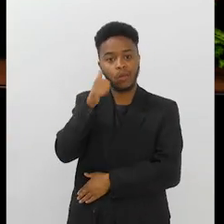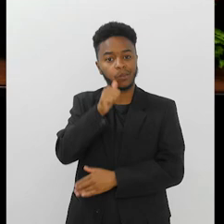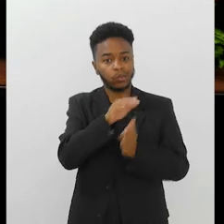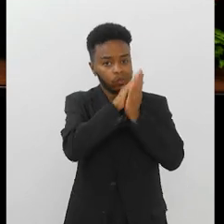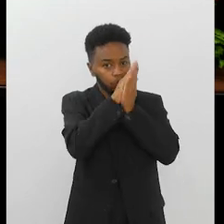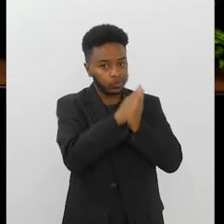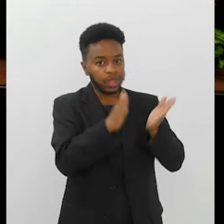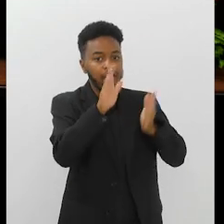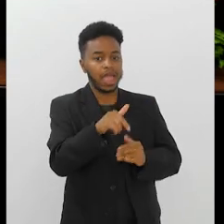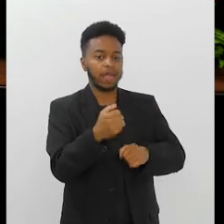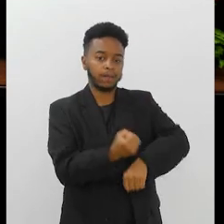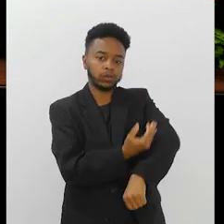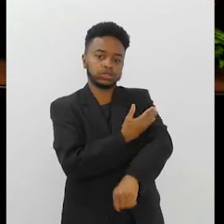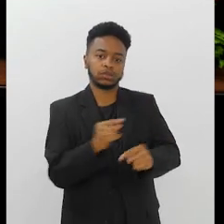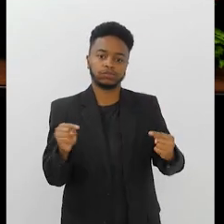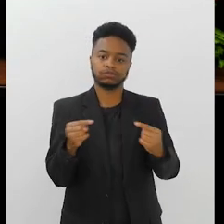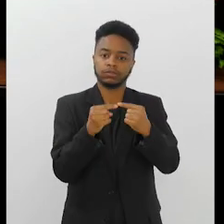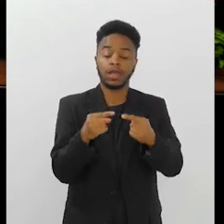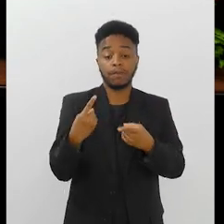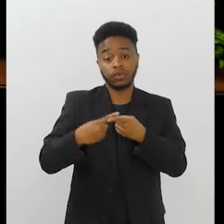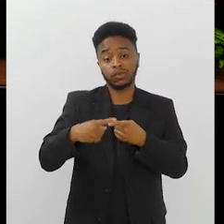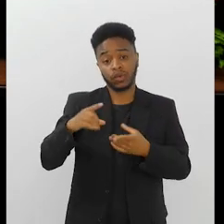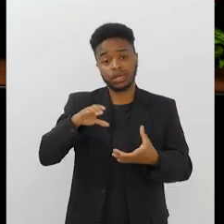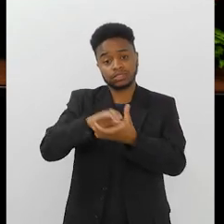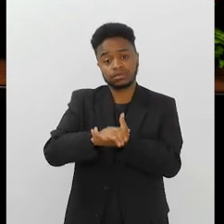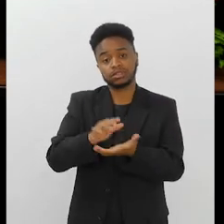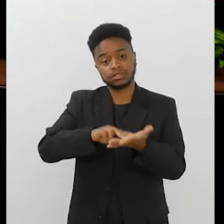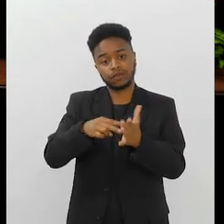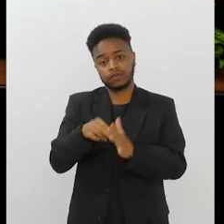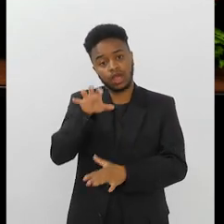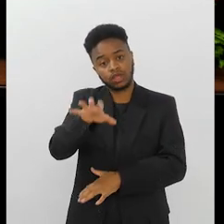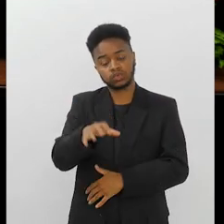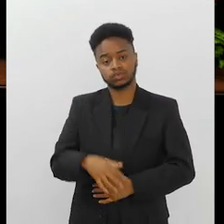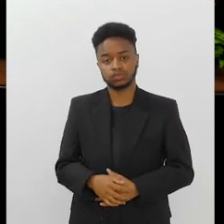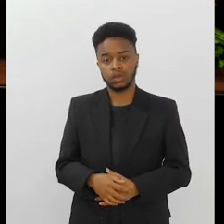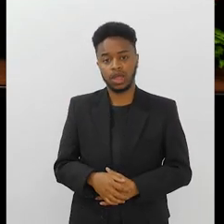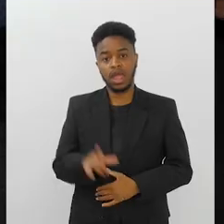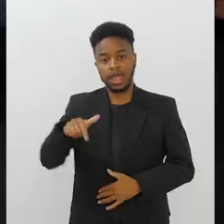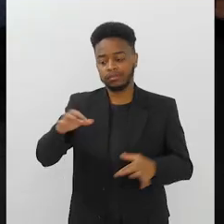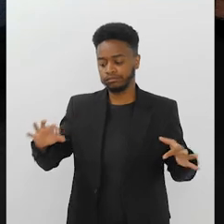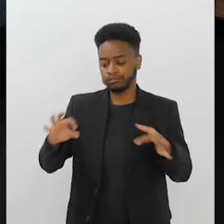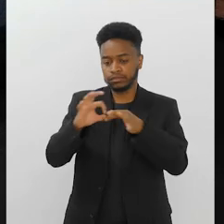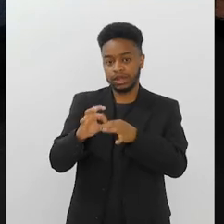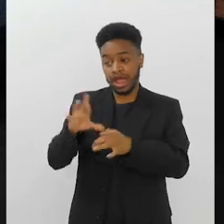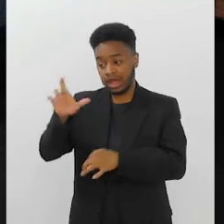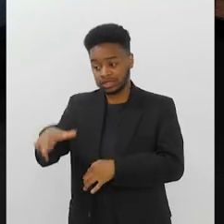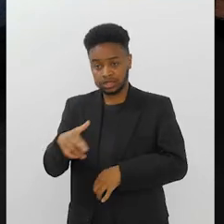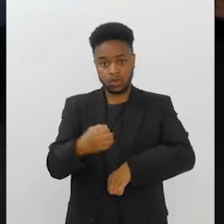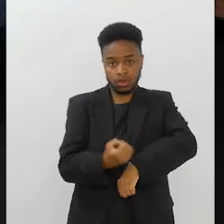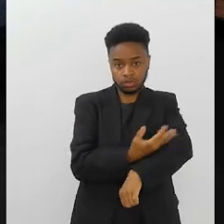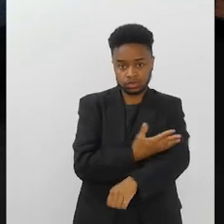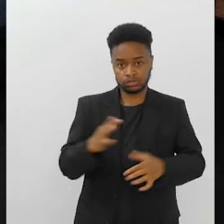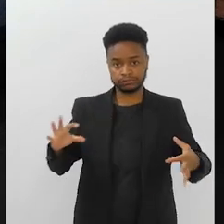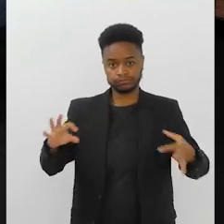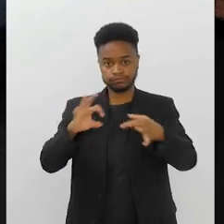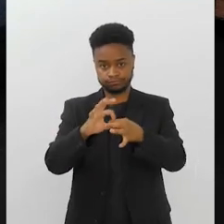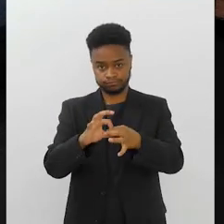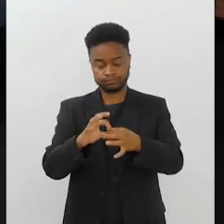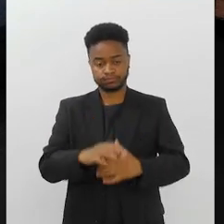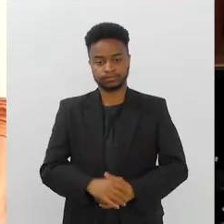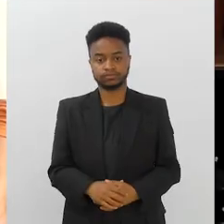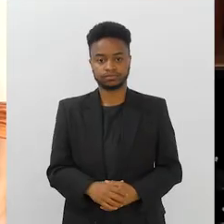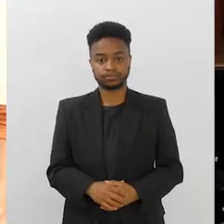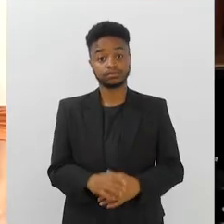campo espiritual é a emoção de fato um casamento nada mais é do que isso é a união entre razão e emoção de